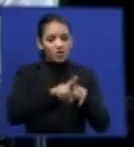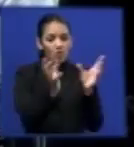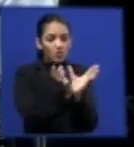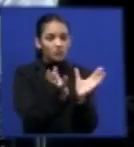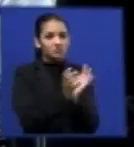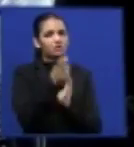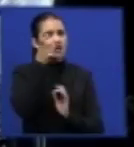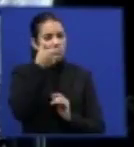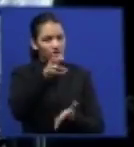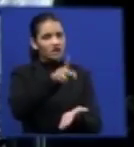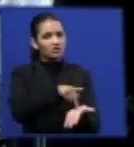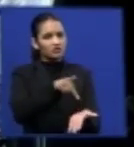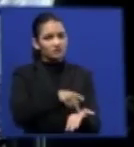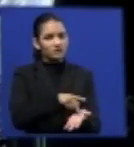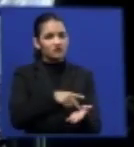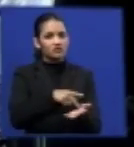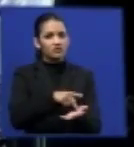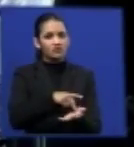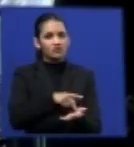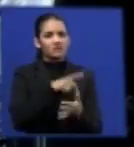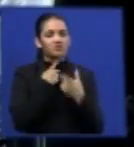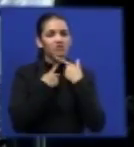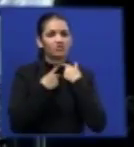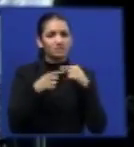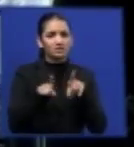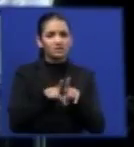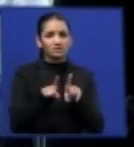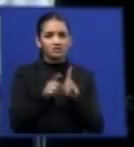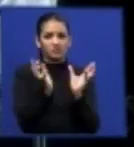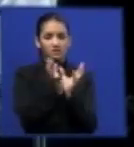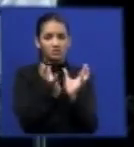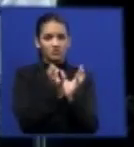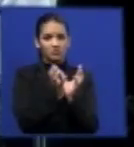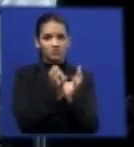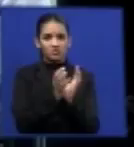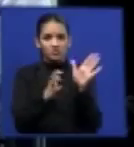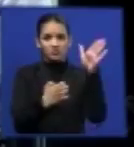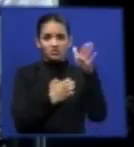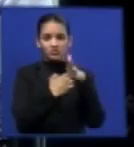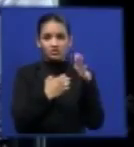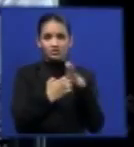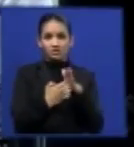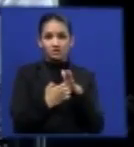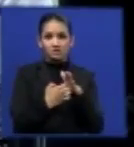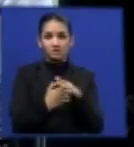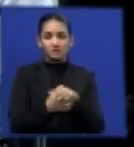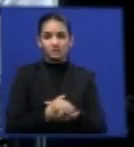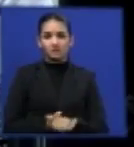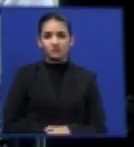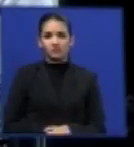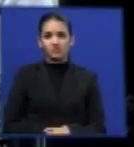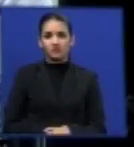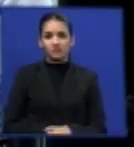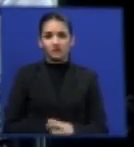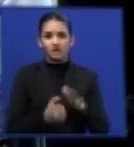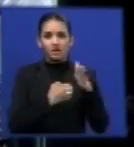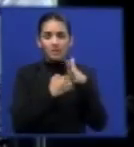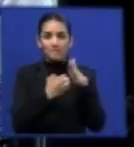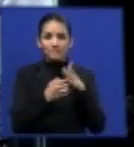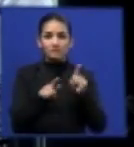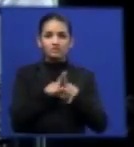restrito eh de importadoras que tem Claro dentro da nossa